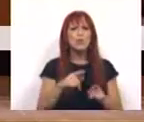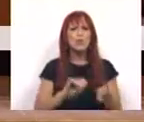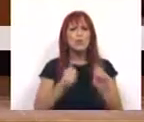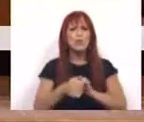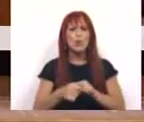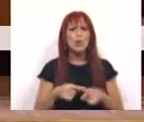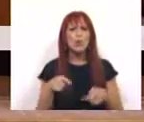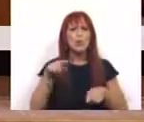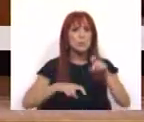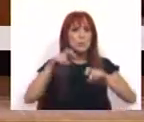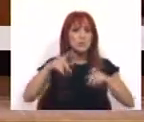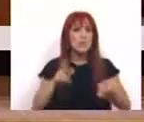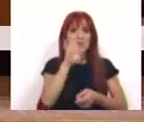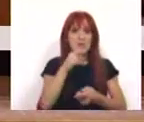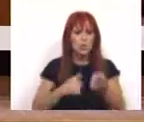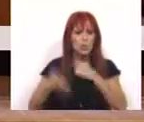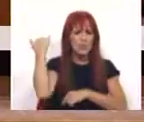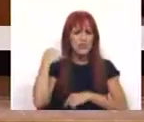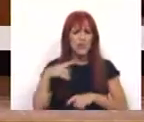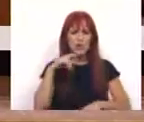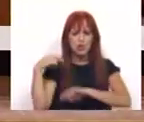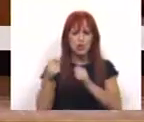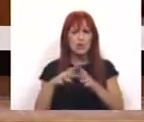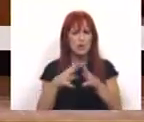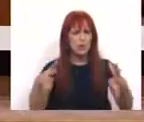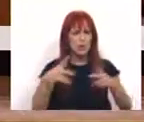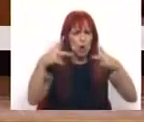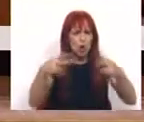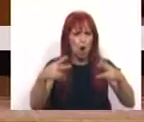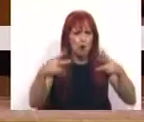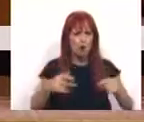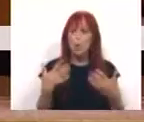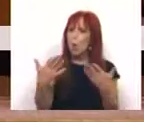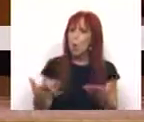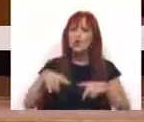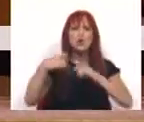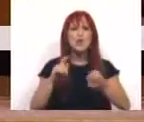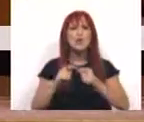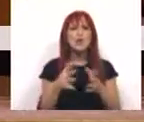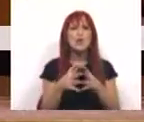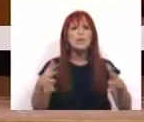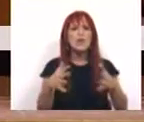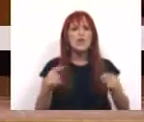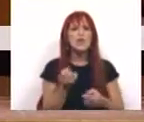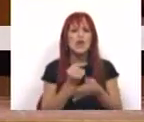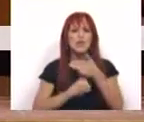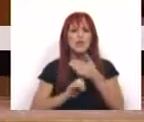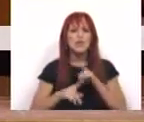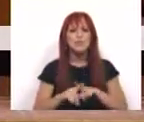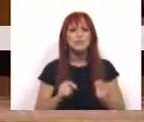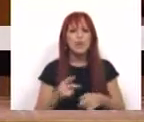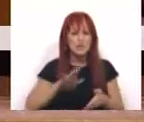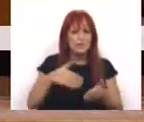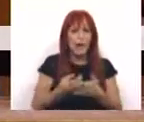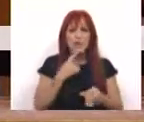de frequência. Se no passado se discutia a dimensão dos cortes, hoje discutimos a dimensão da devolução e